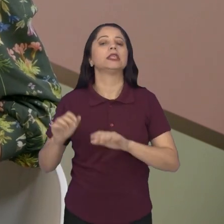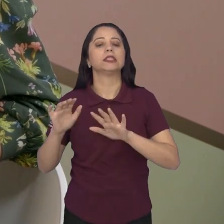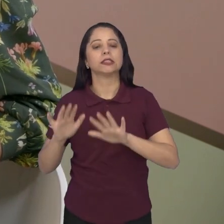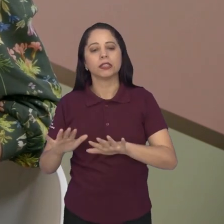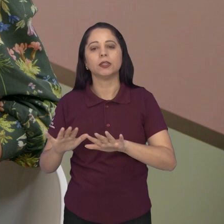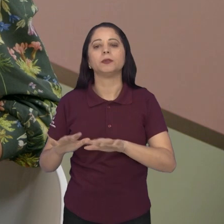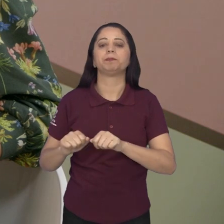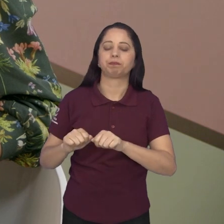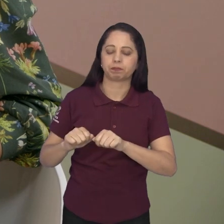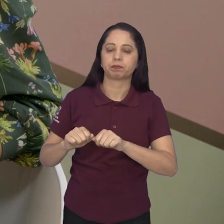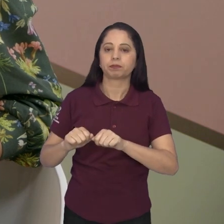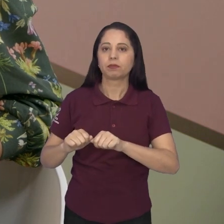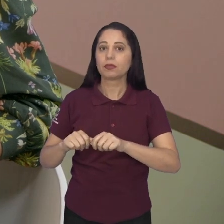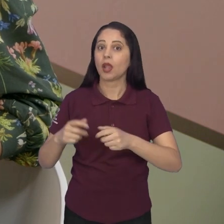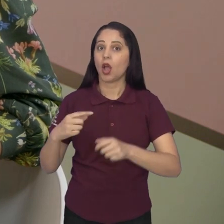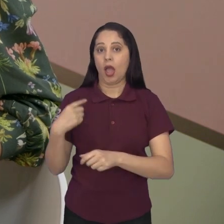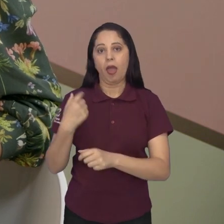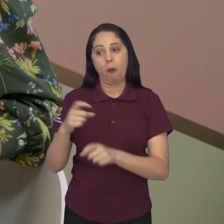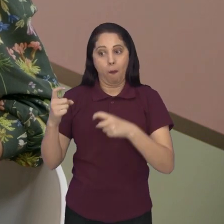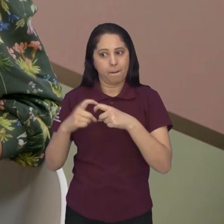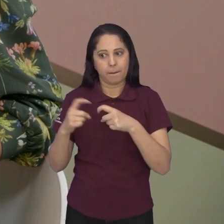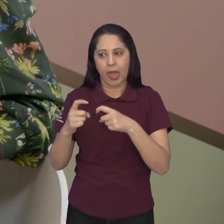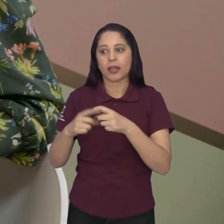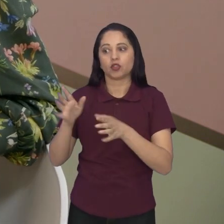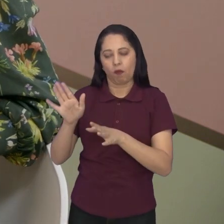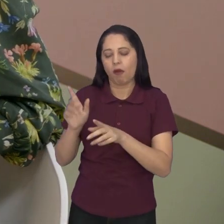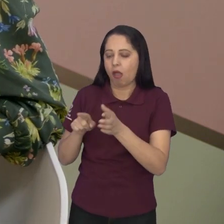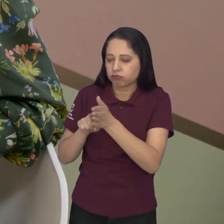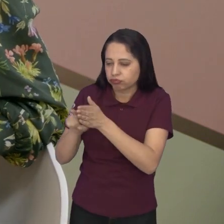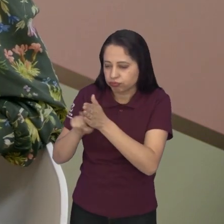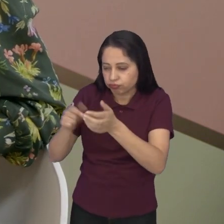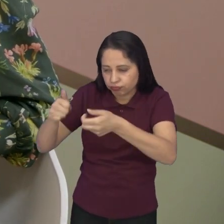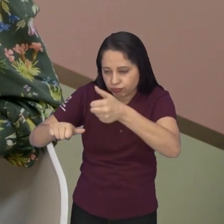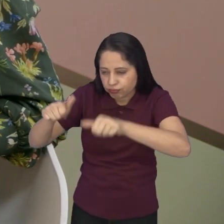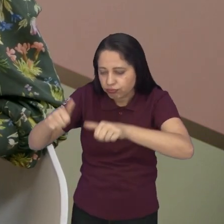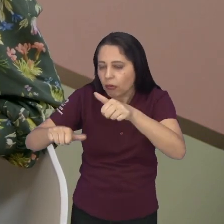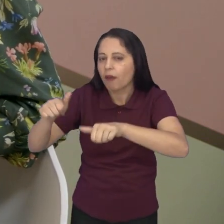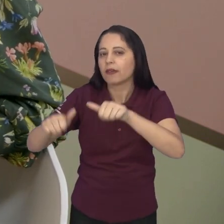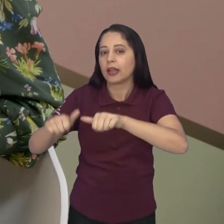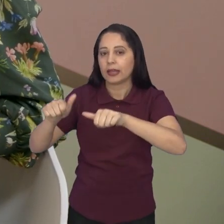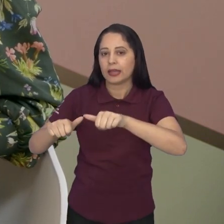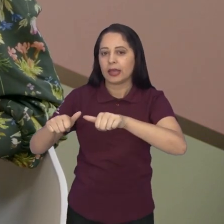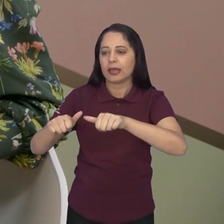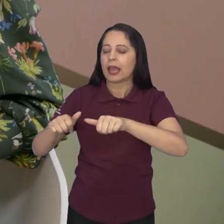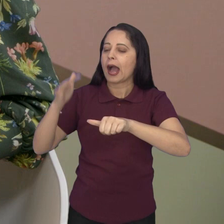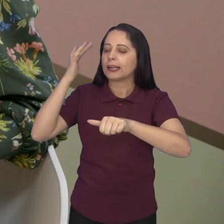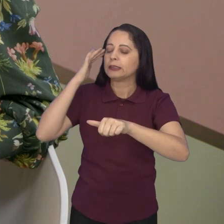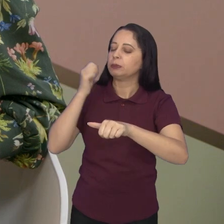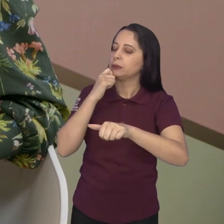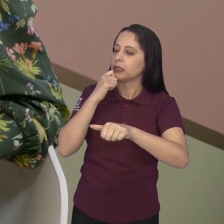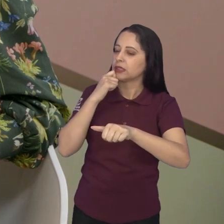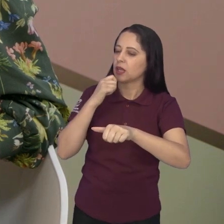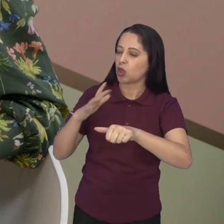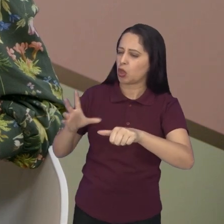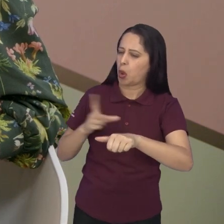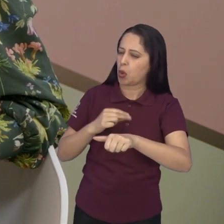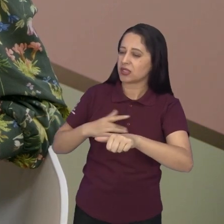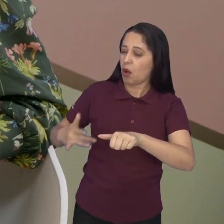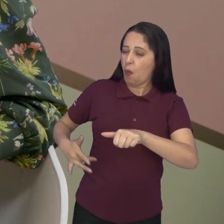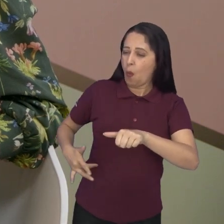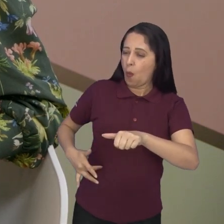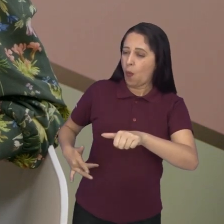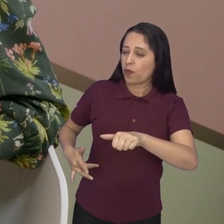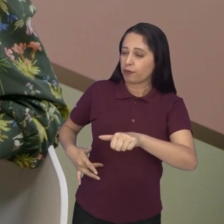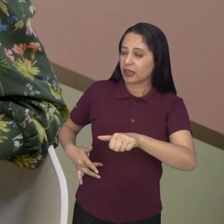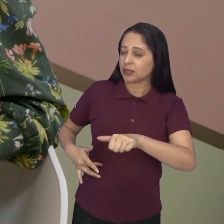tem parâmetros objetivos para calcular isso na clínica, para entender que aquele fígado está tão